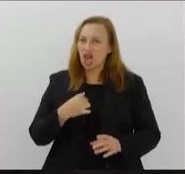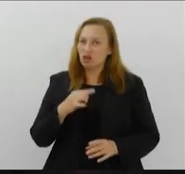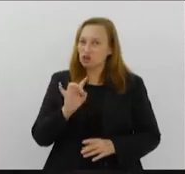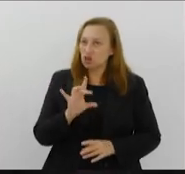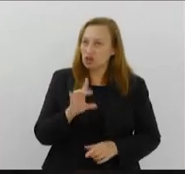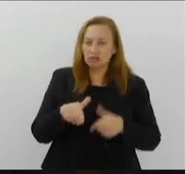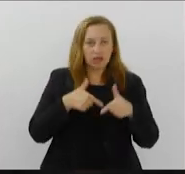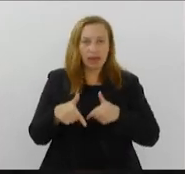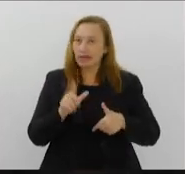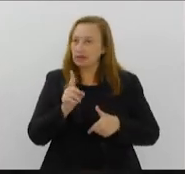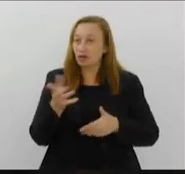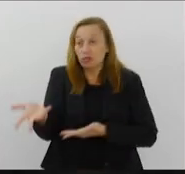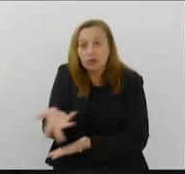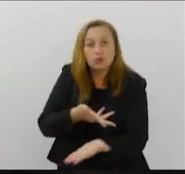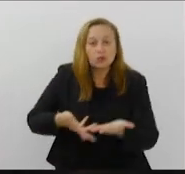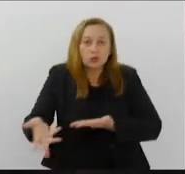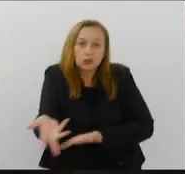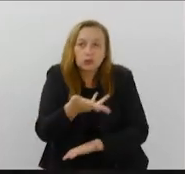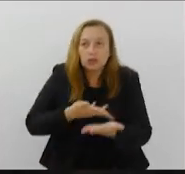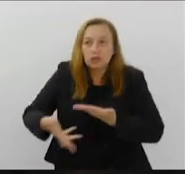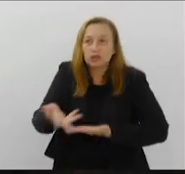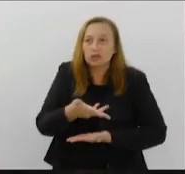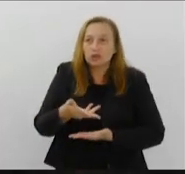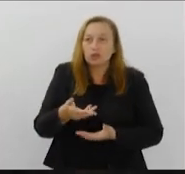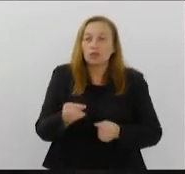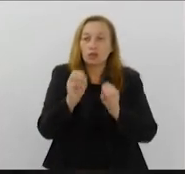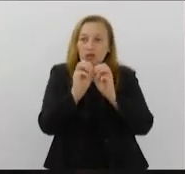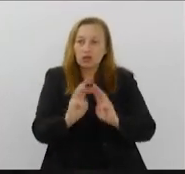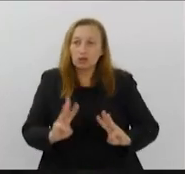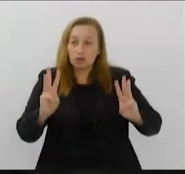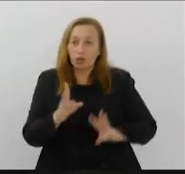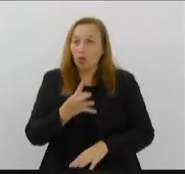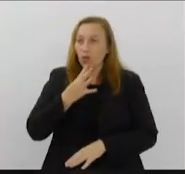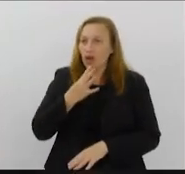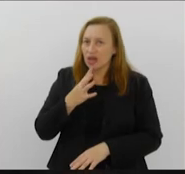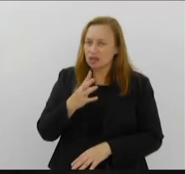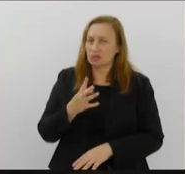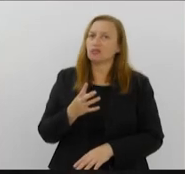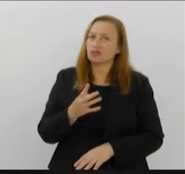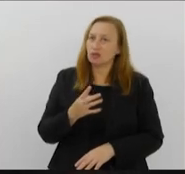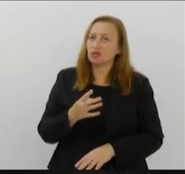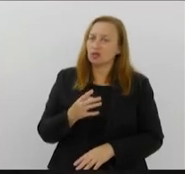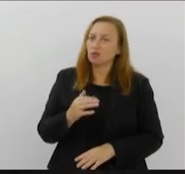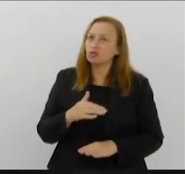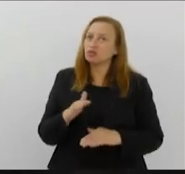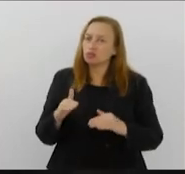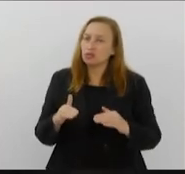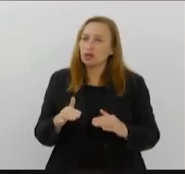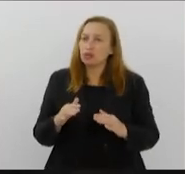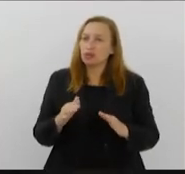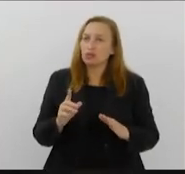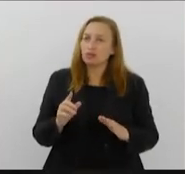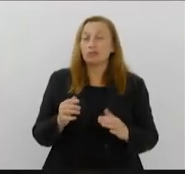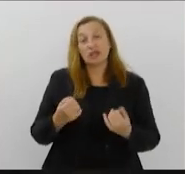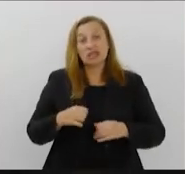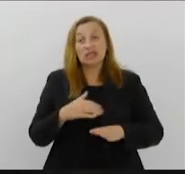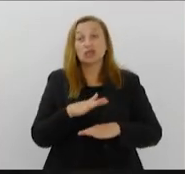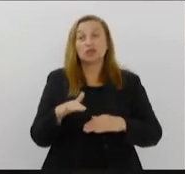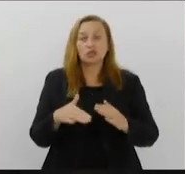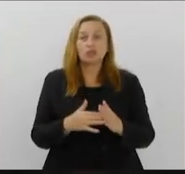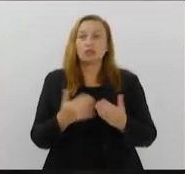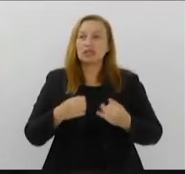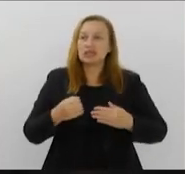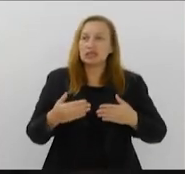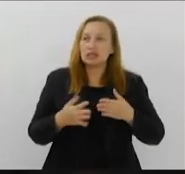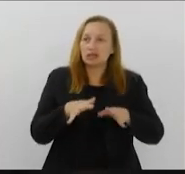preciso trocar. Eu faço essas trocas com as ONGs que eu conheço, mas não com todas elas, né? E a gente precisa de uma direção, senão vai ficar todo